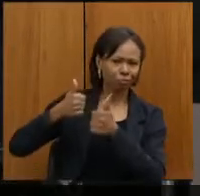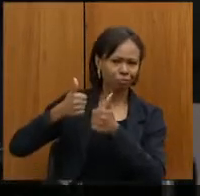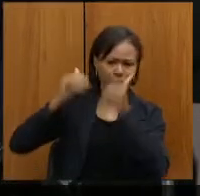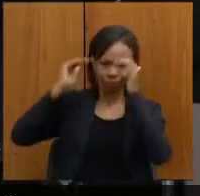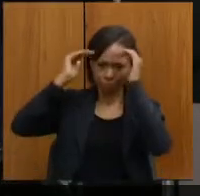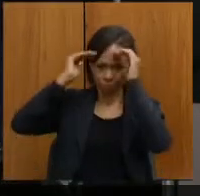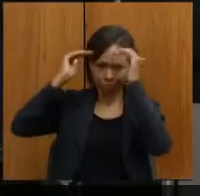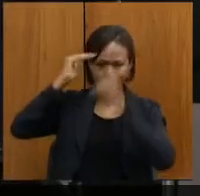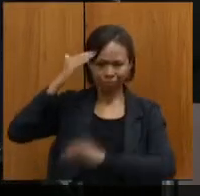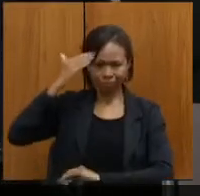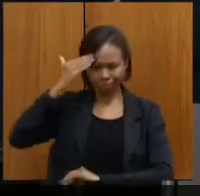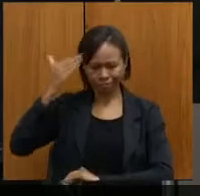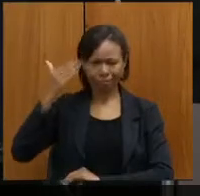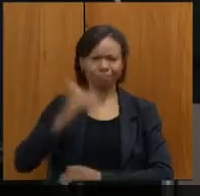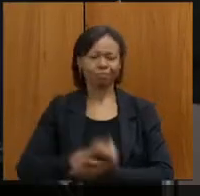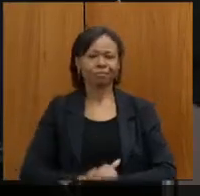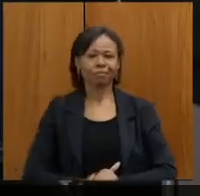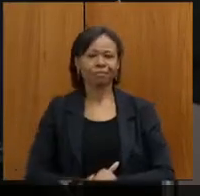aqui caveira